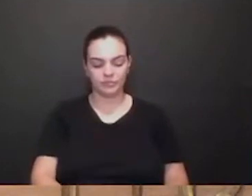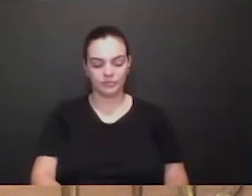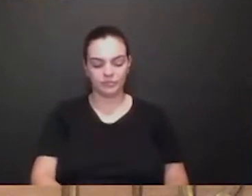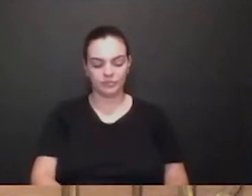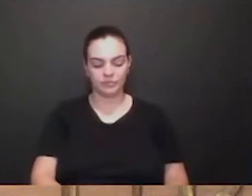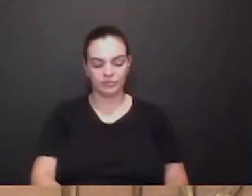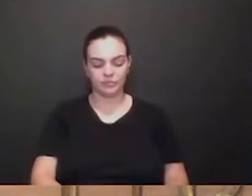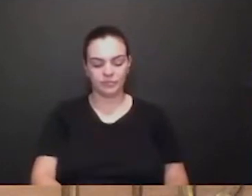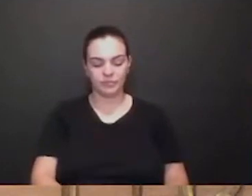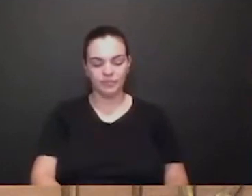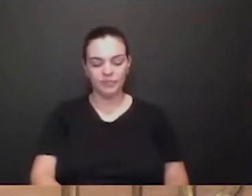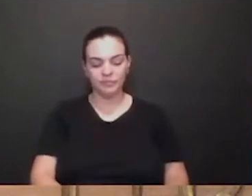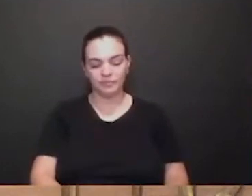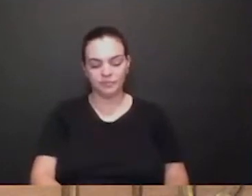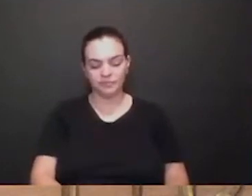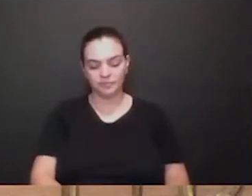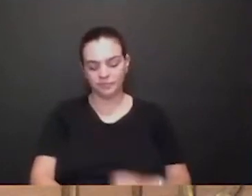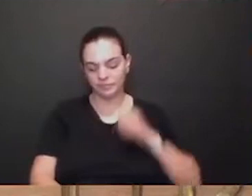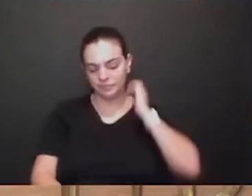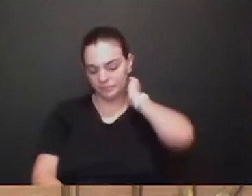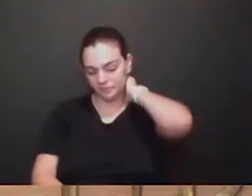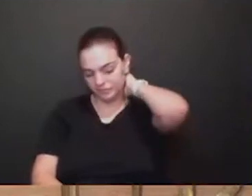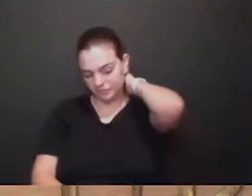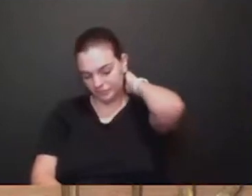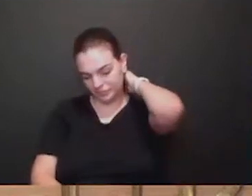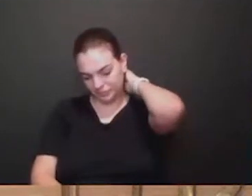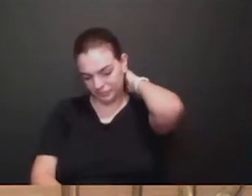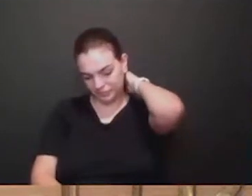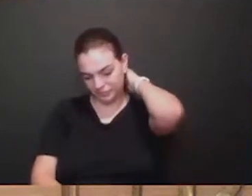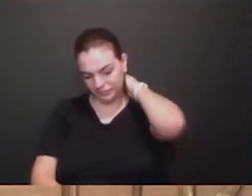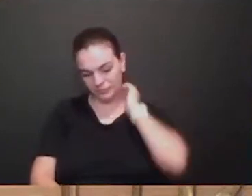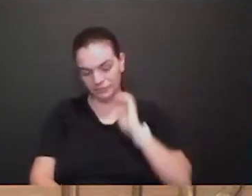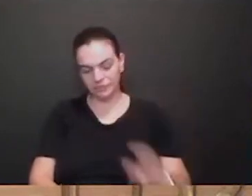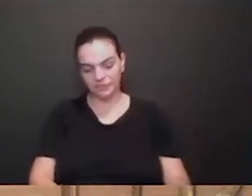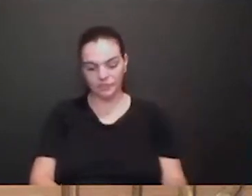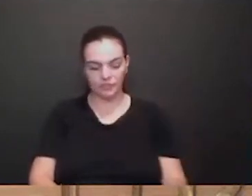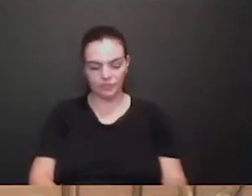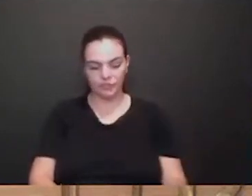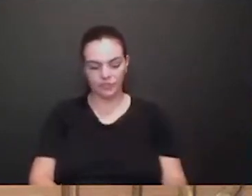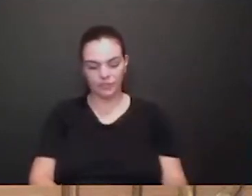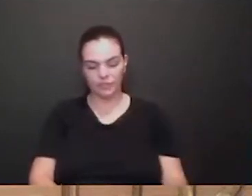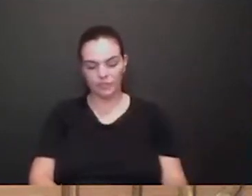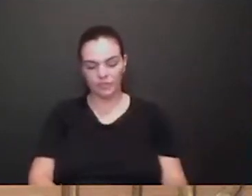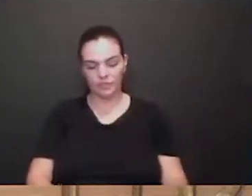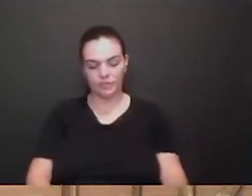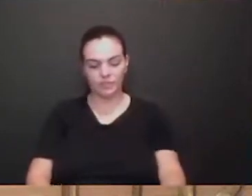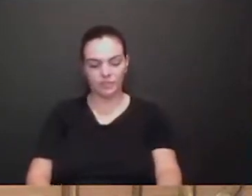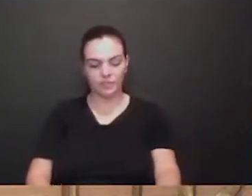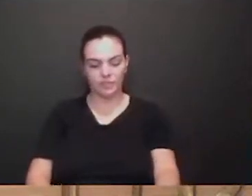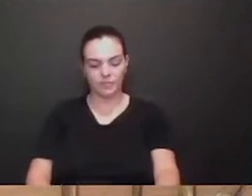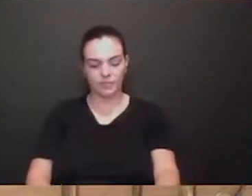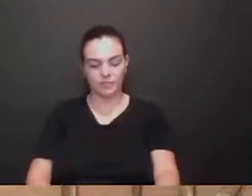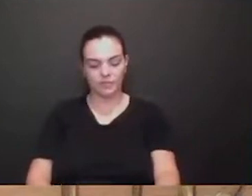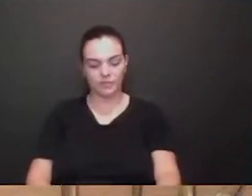estão assistindo a essa apresentação. Nós queremos utilizar a dinâmica